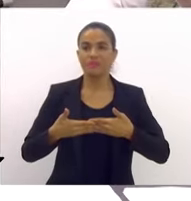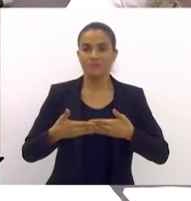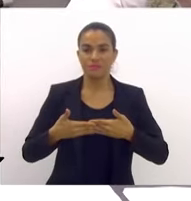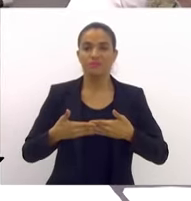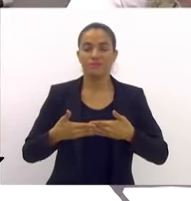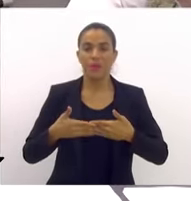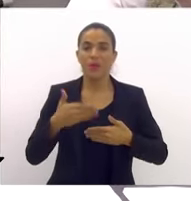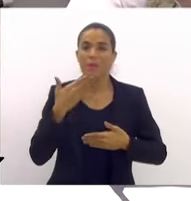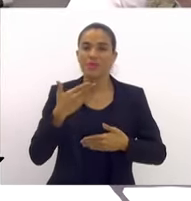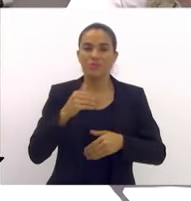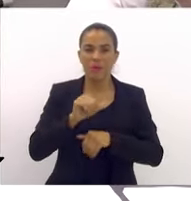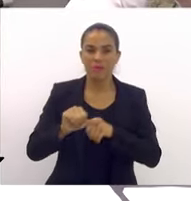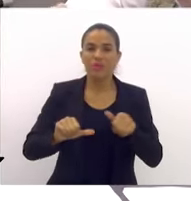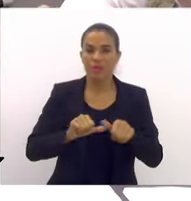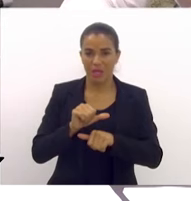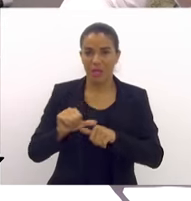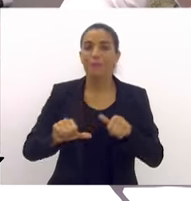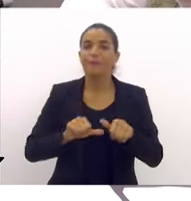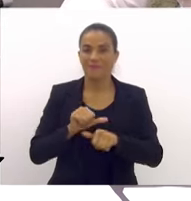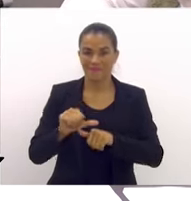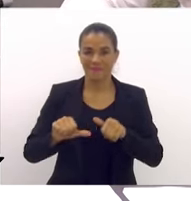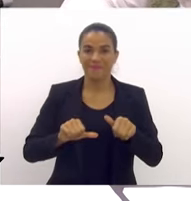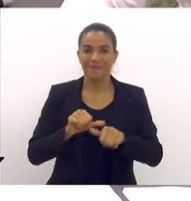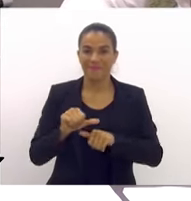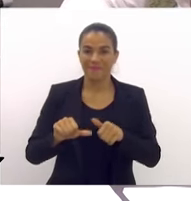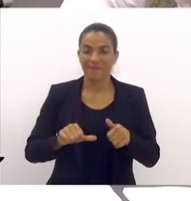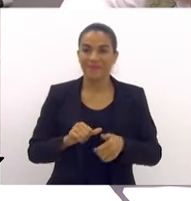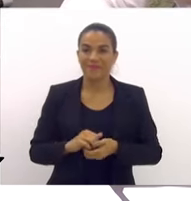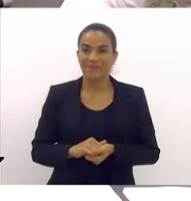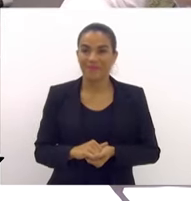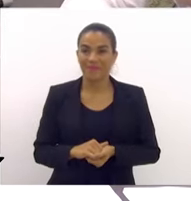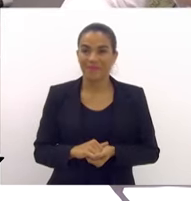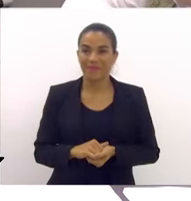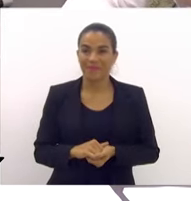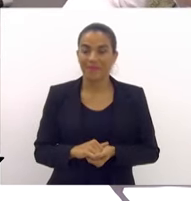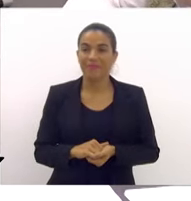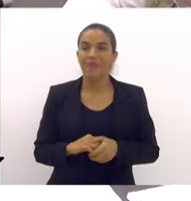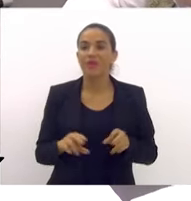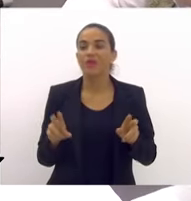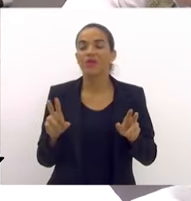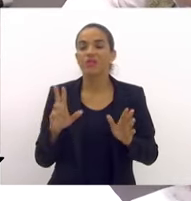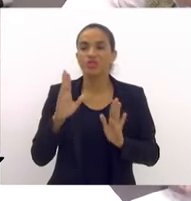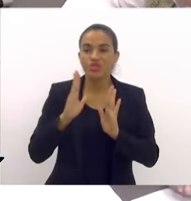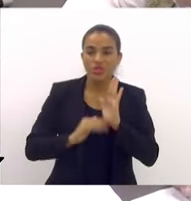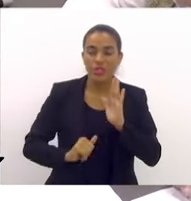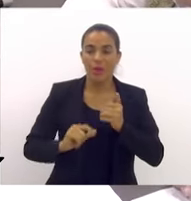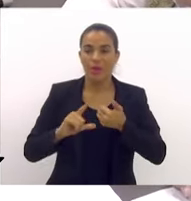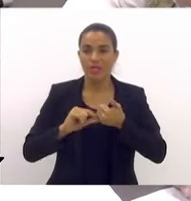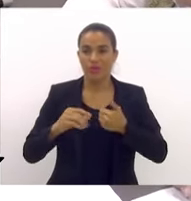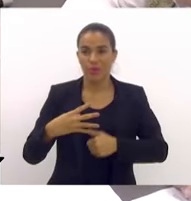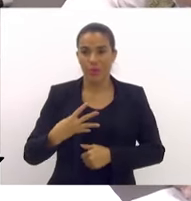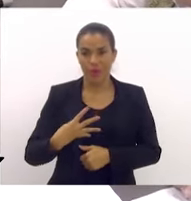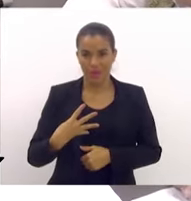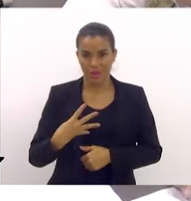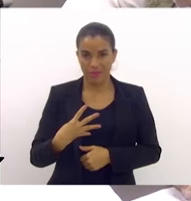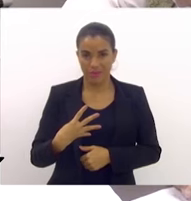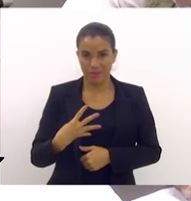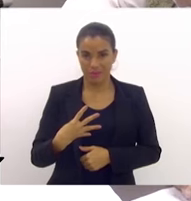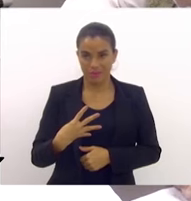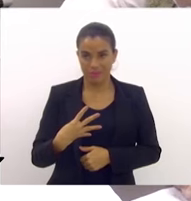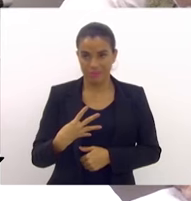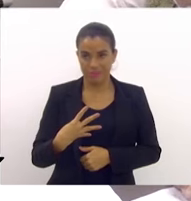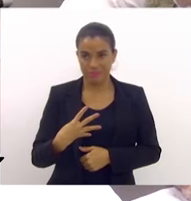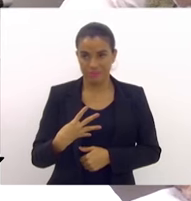para retificar o parecer do deputado Vinícius, suprimindo o quarto.